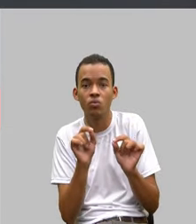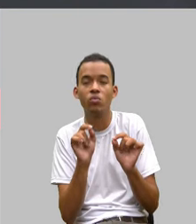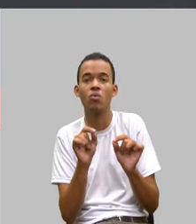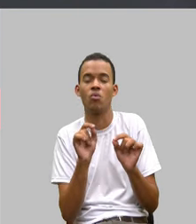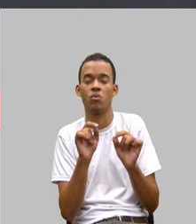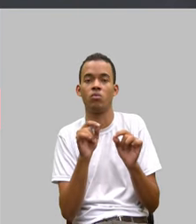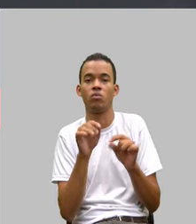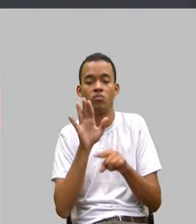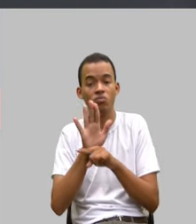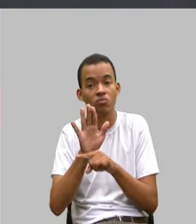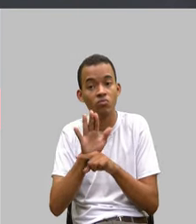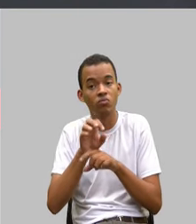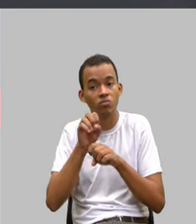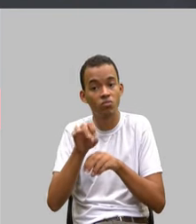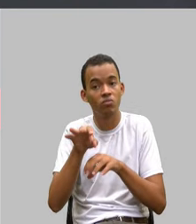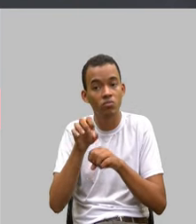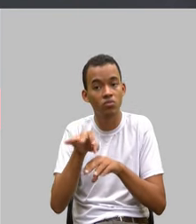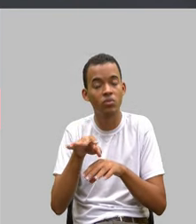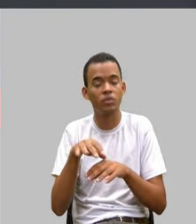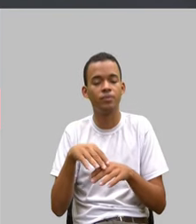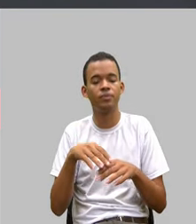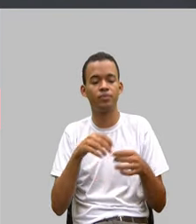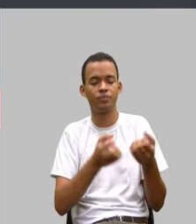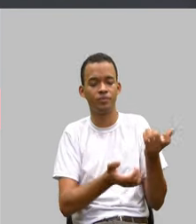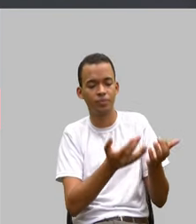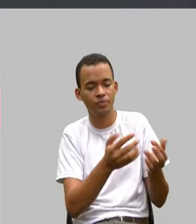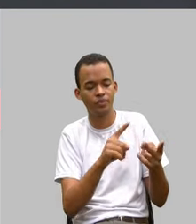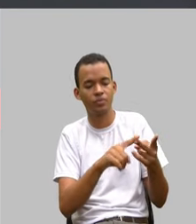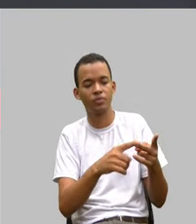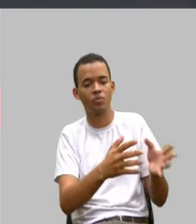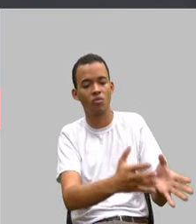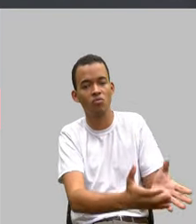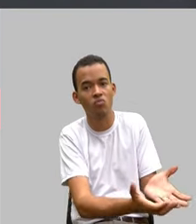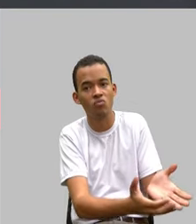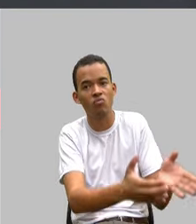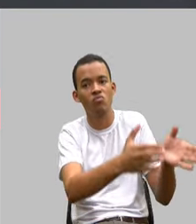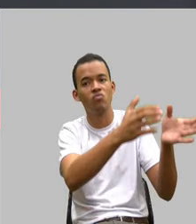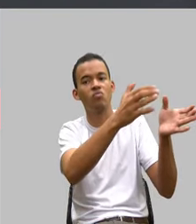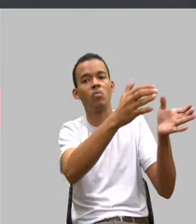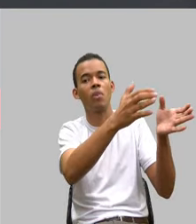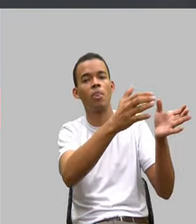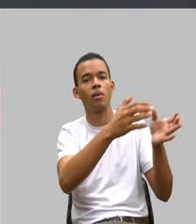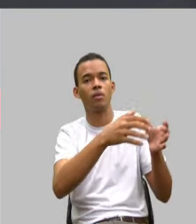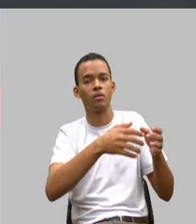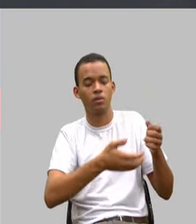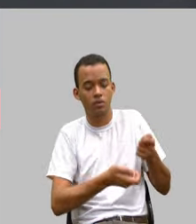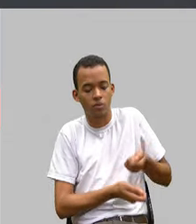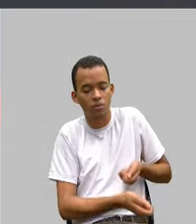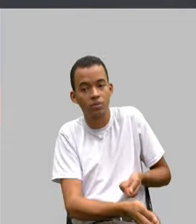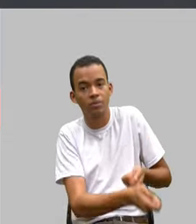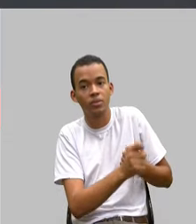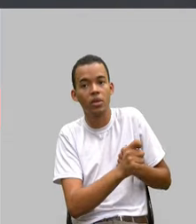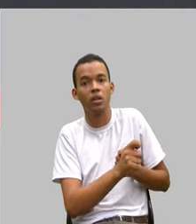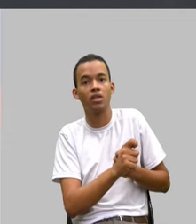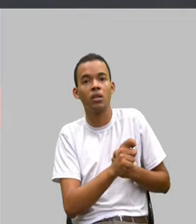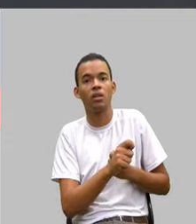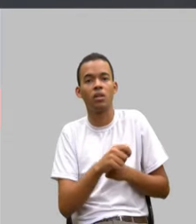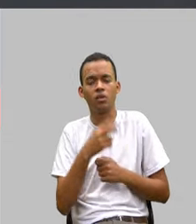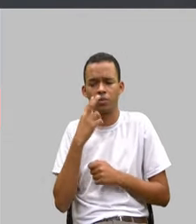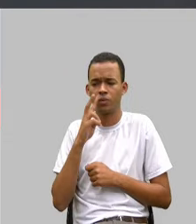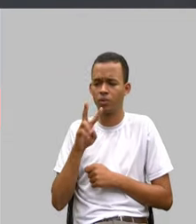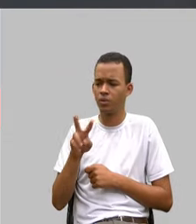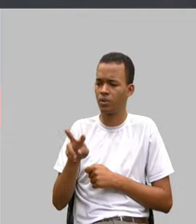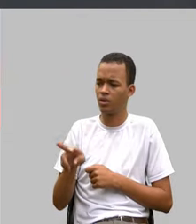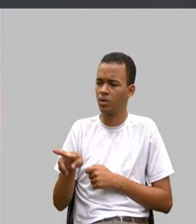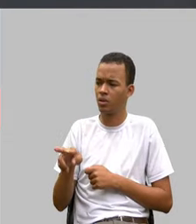estava pá o latão e eu quando eu fui pegar pá e o latão em nenhum momento deixei o Samuel sozinho quando